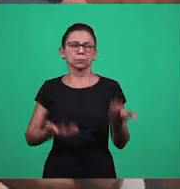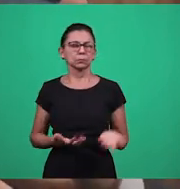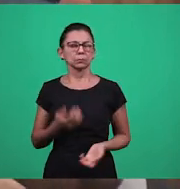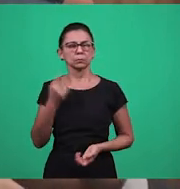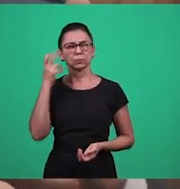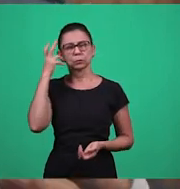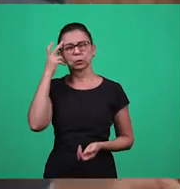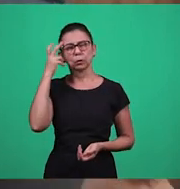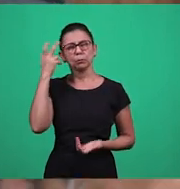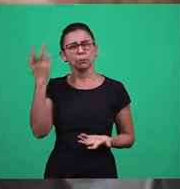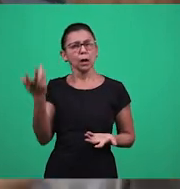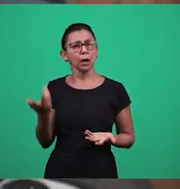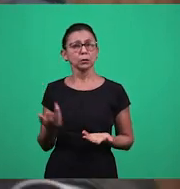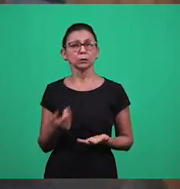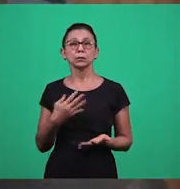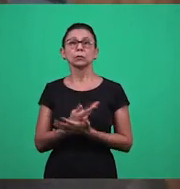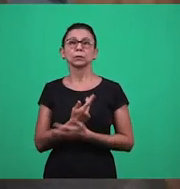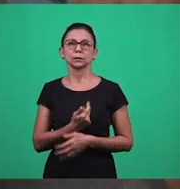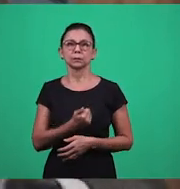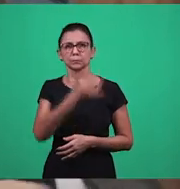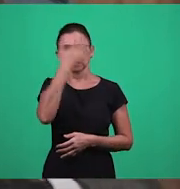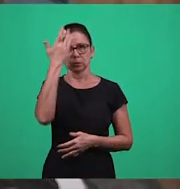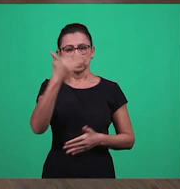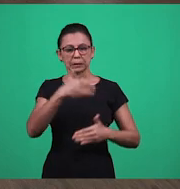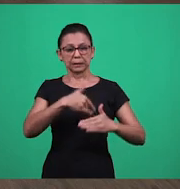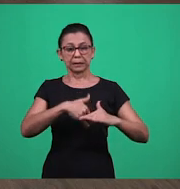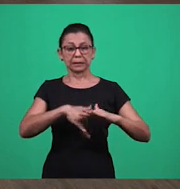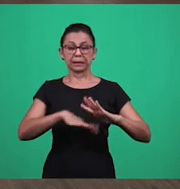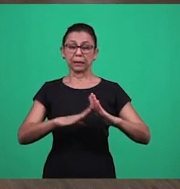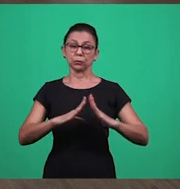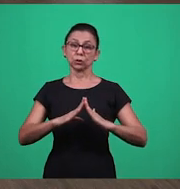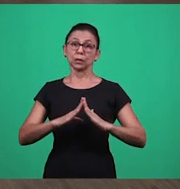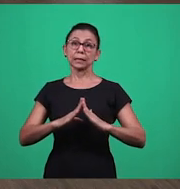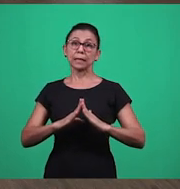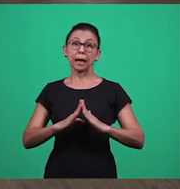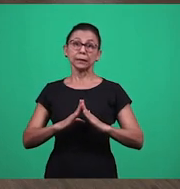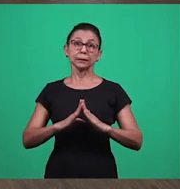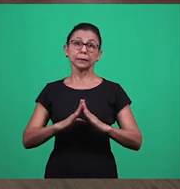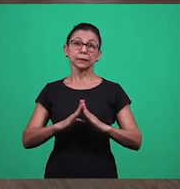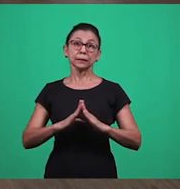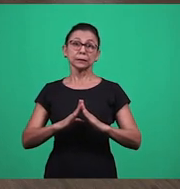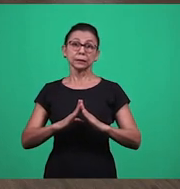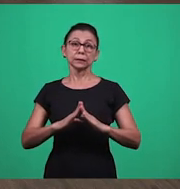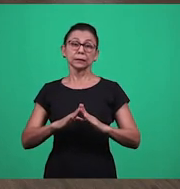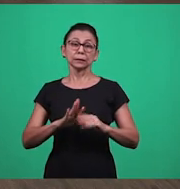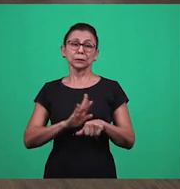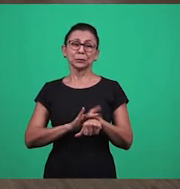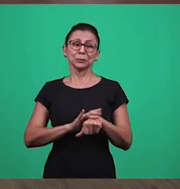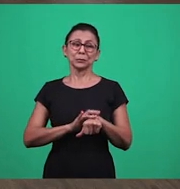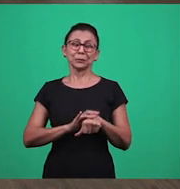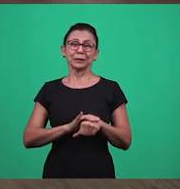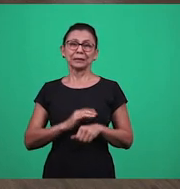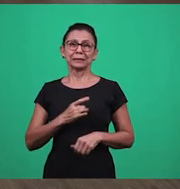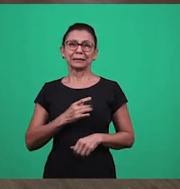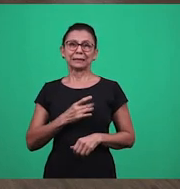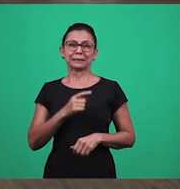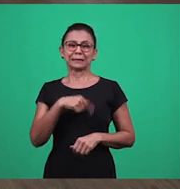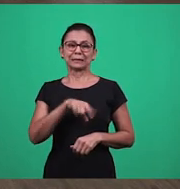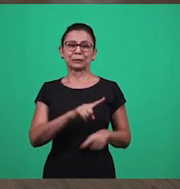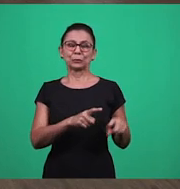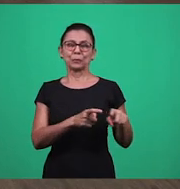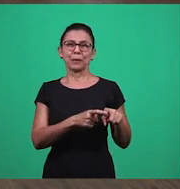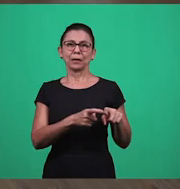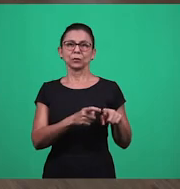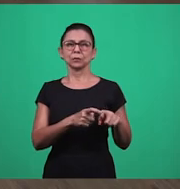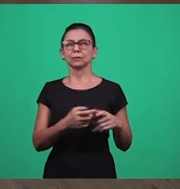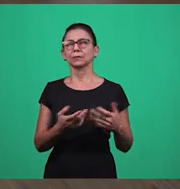hoje, elas estão adoecendo dentro de casa com medo de procurar um serviço de saúde. Então, se